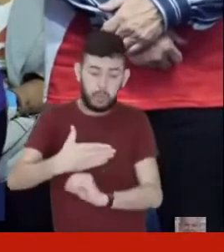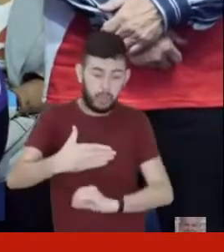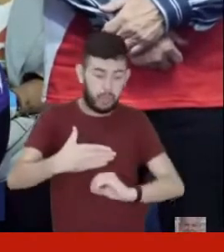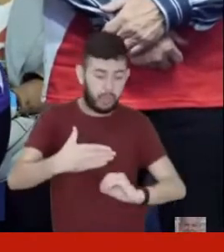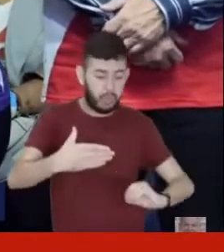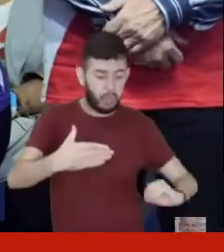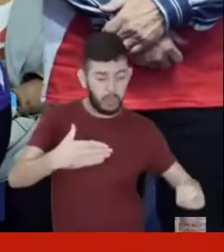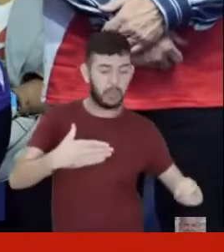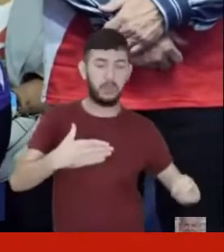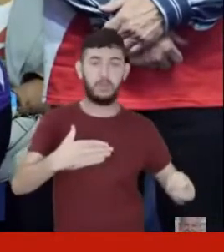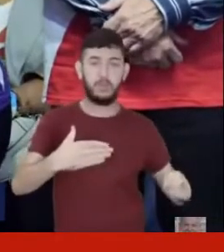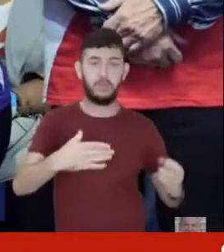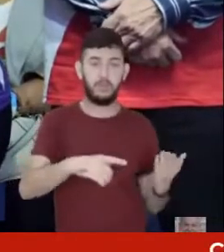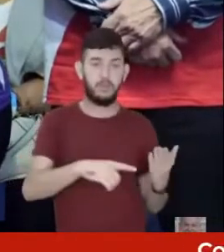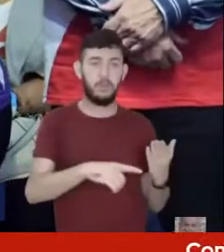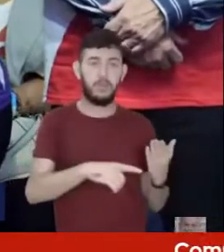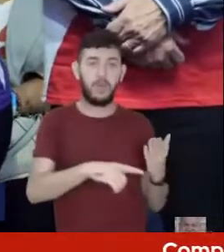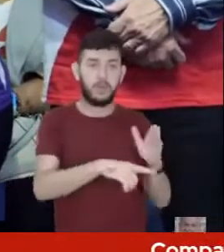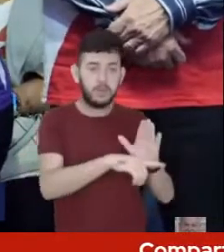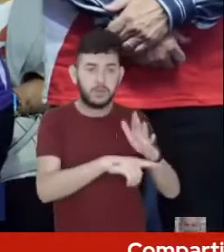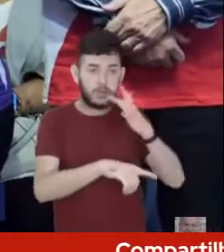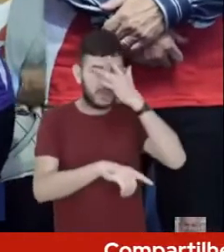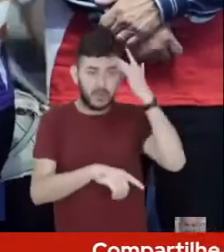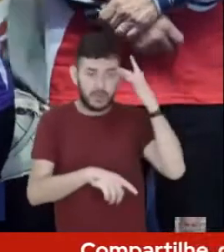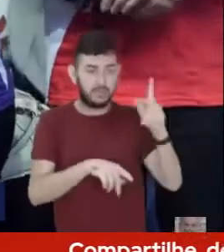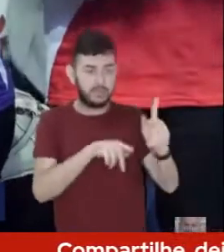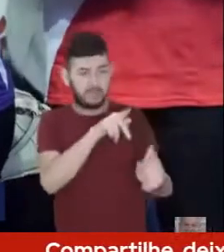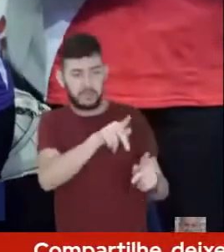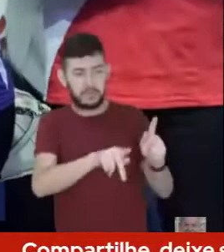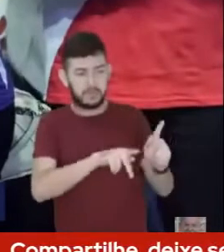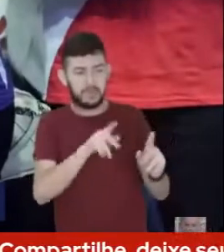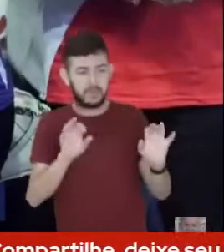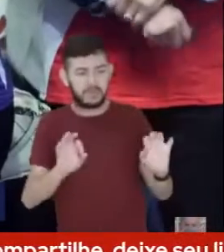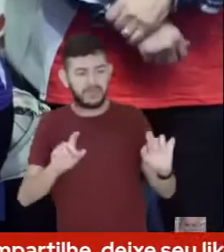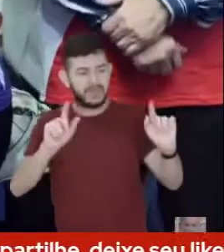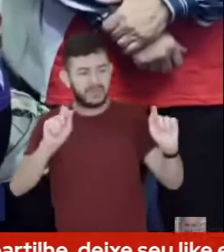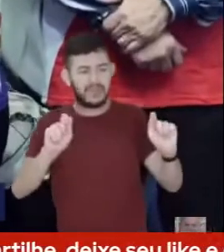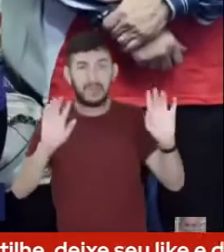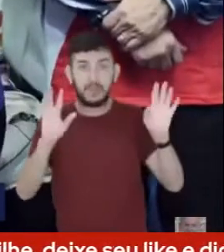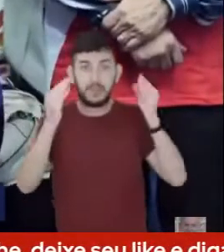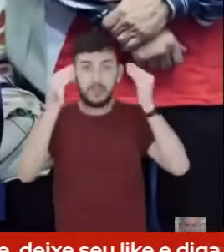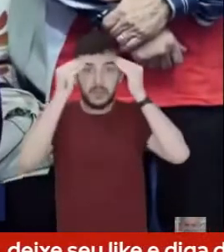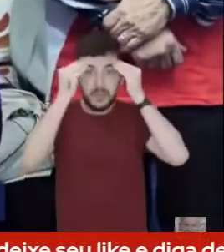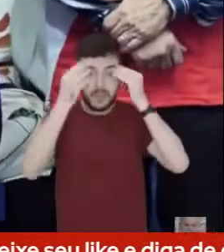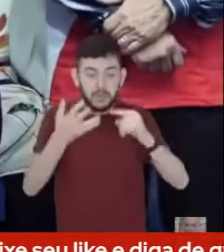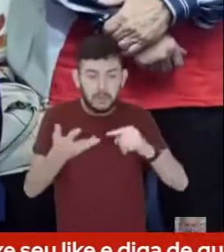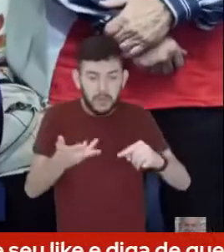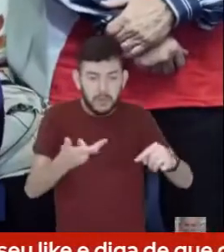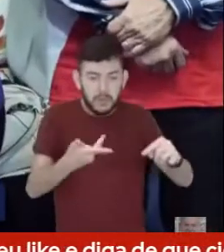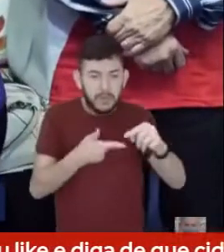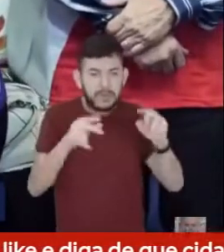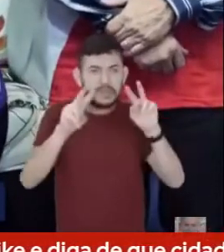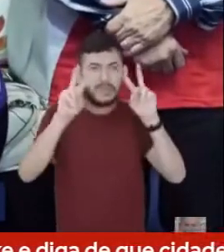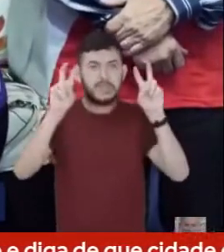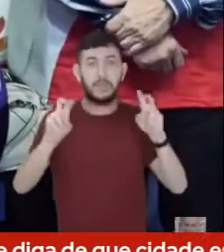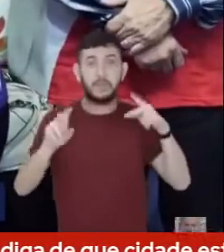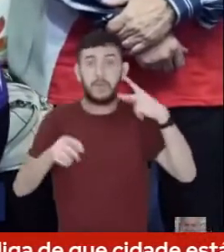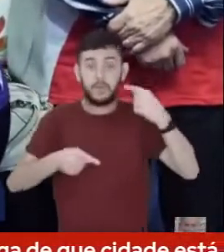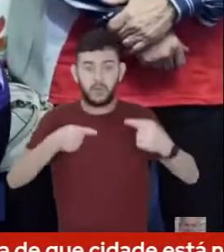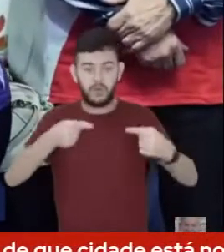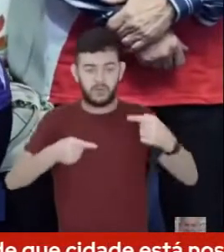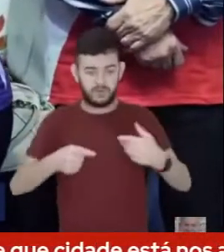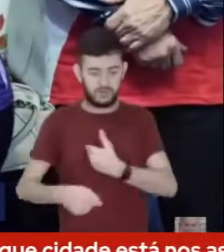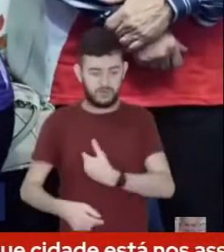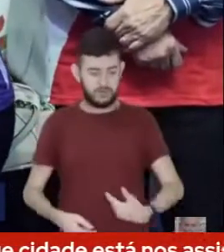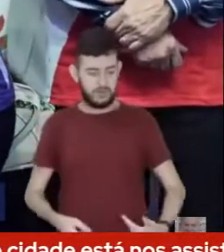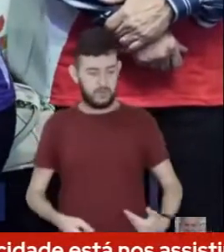aquinhoadas? E eu entendo que isso não é uma questão de políticas públicas, ou de planejamento, ou até mesmo